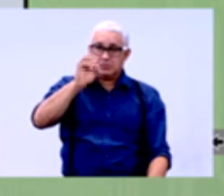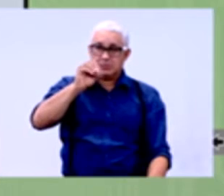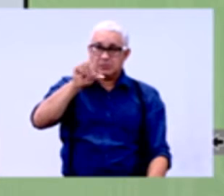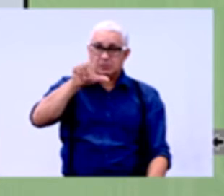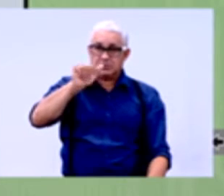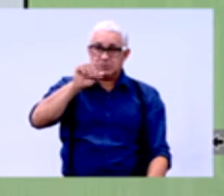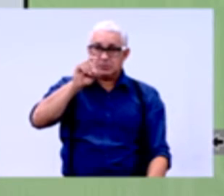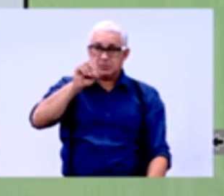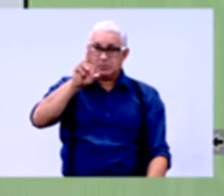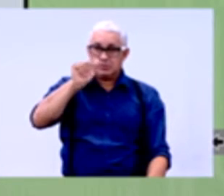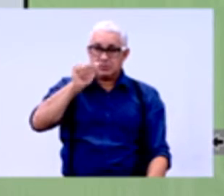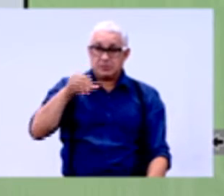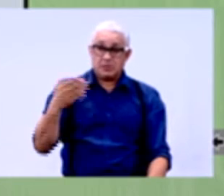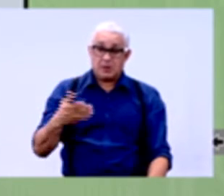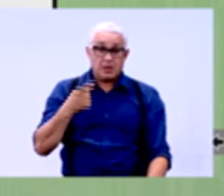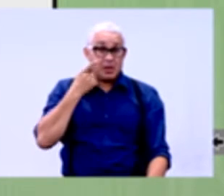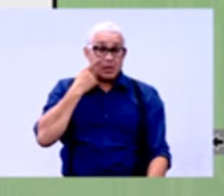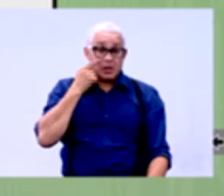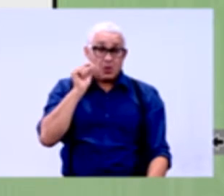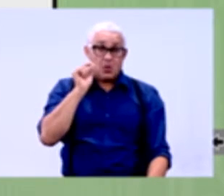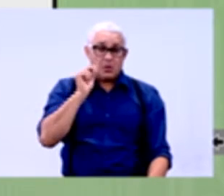Agora, nós vamos ver